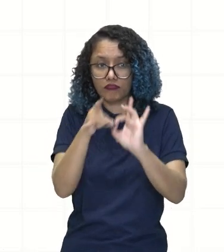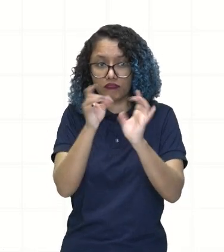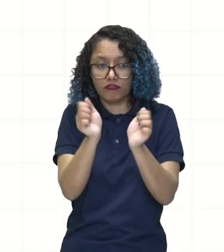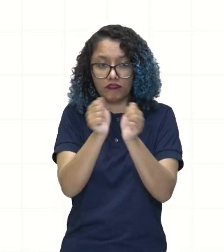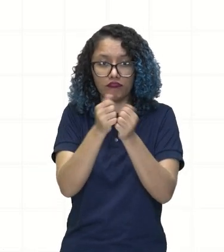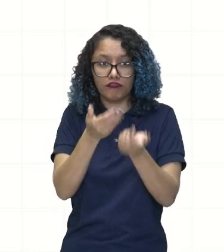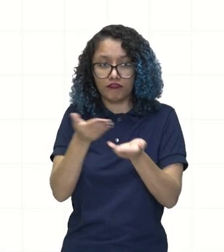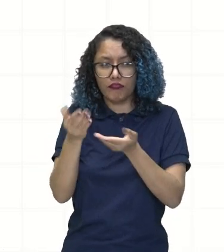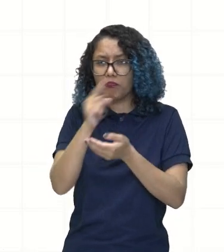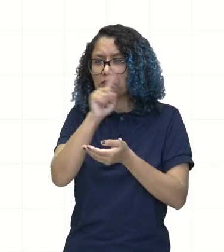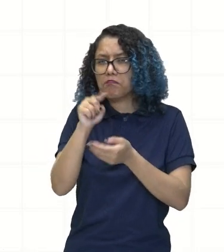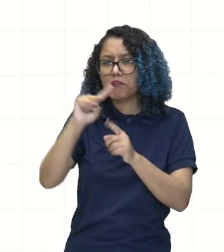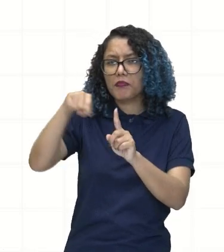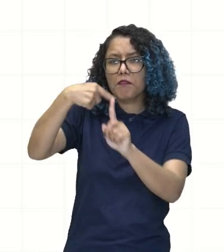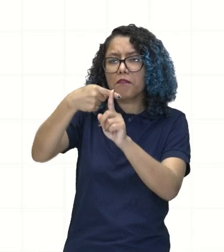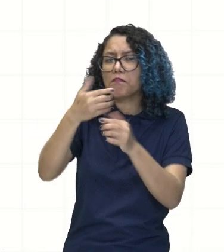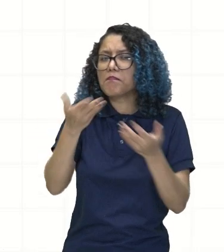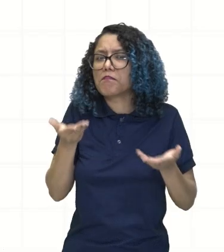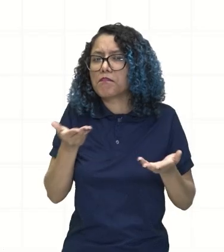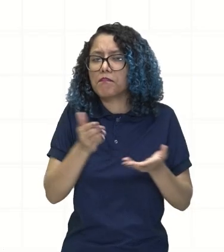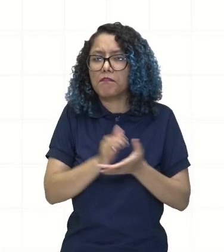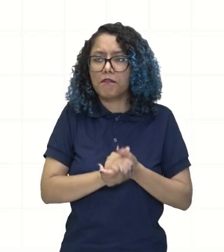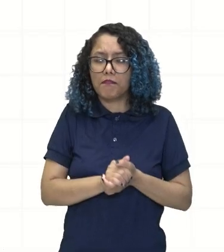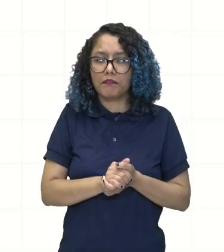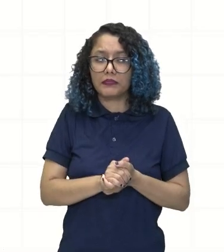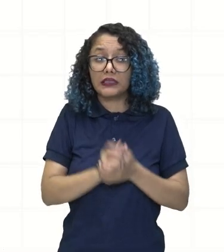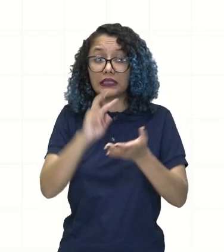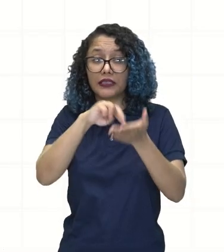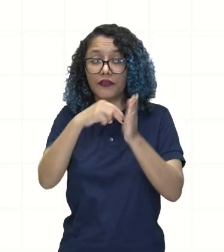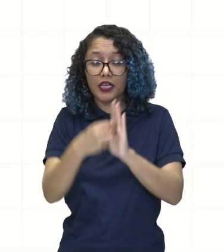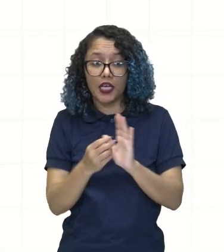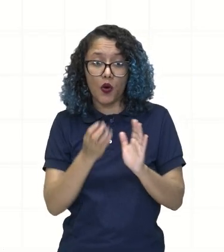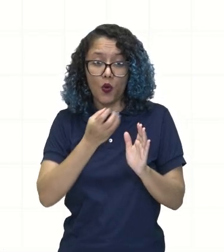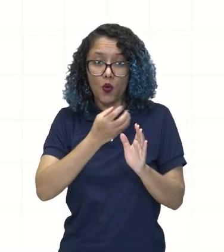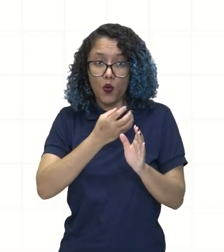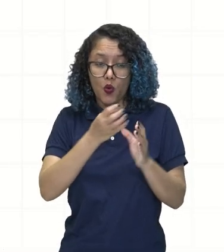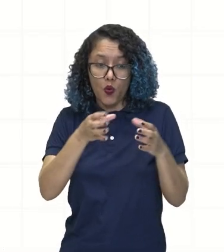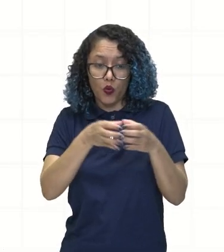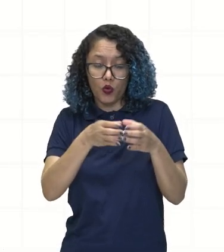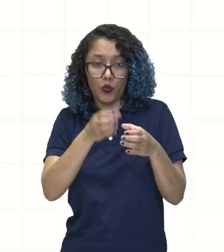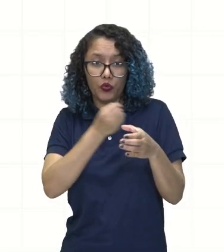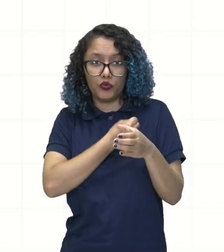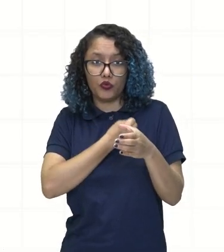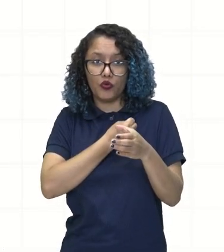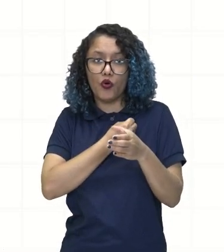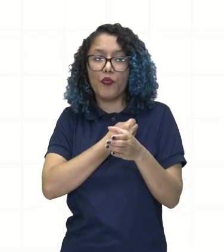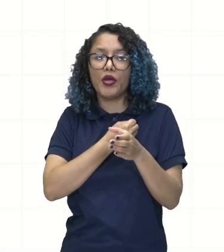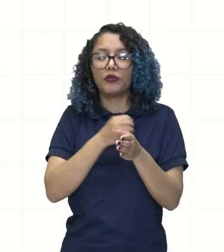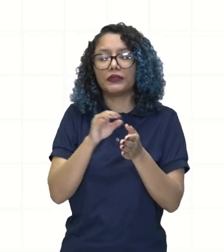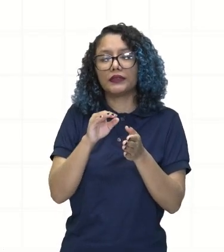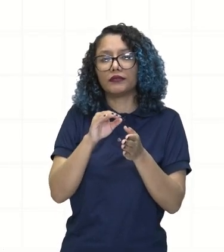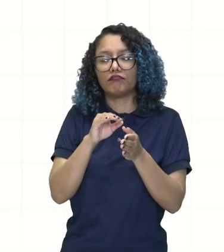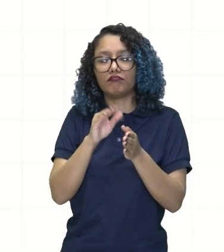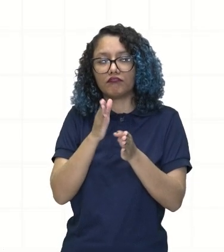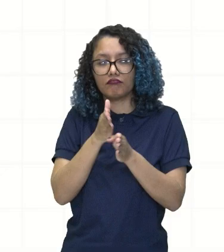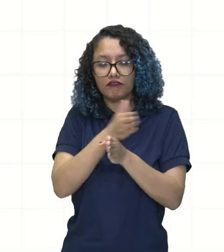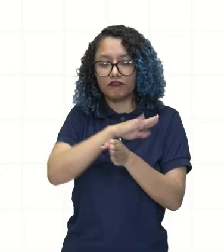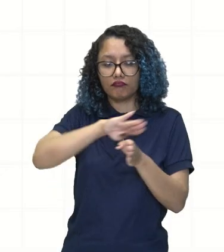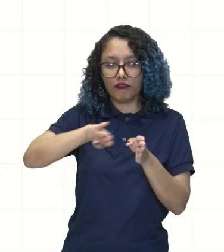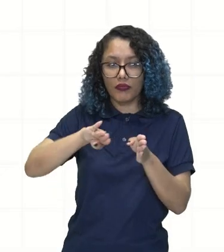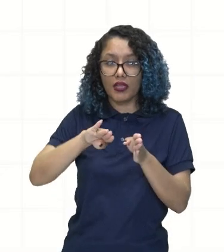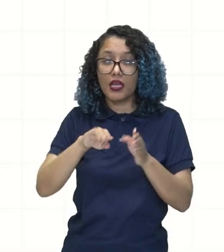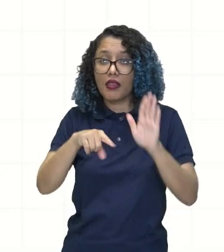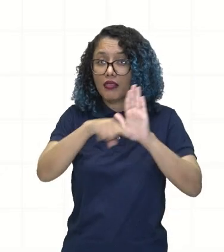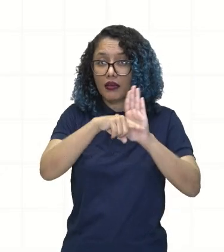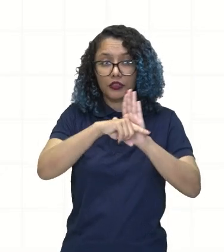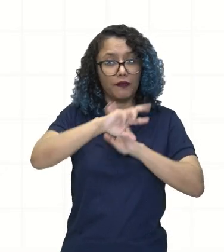que que significa? Significa que esse aí é o conjunto dos números inteiros não negativos,